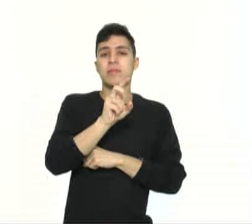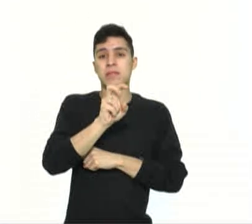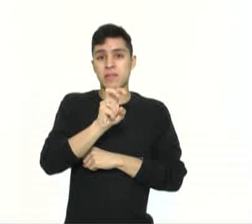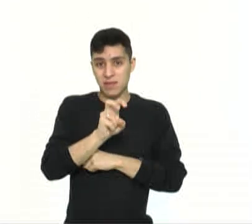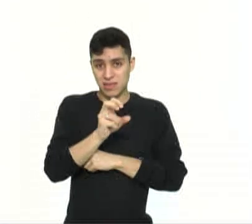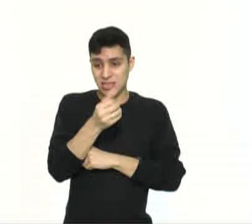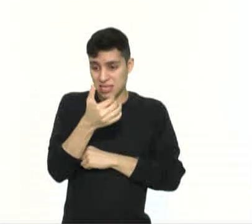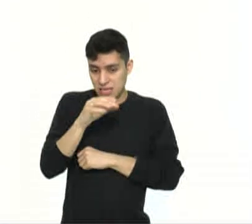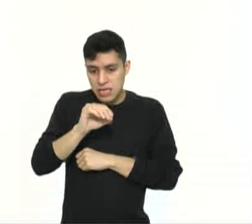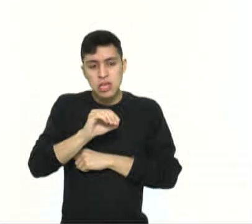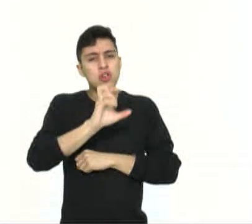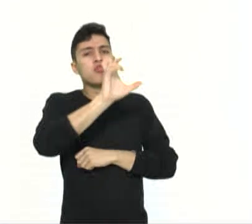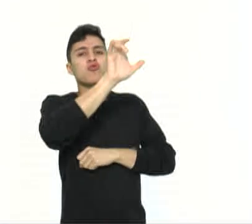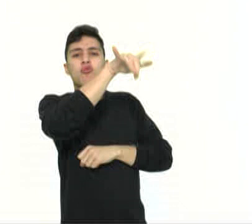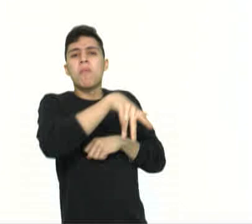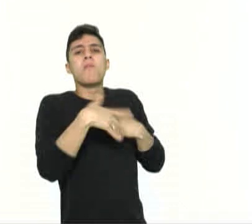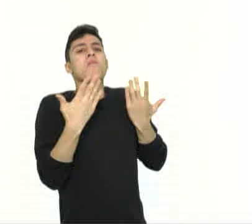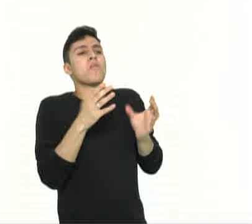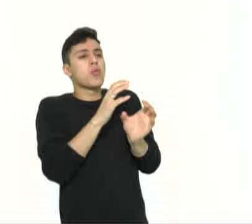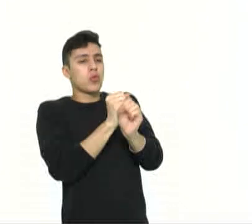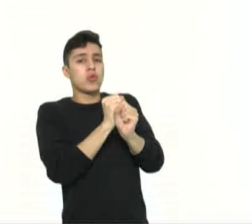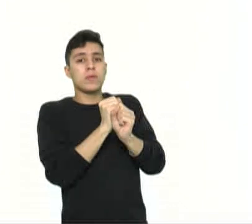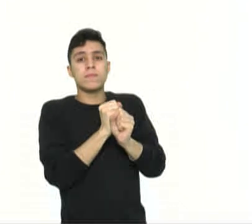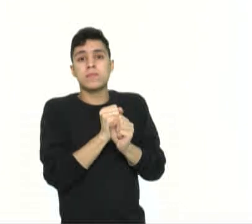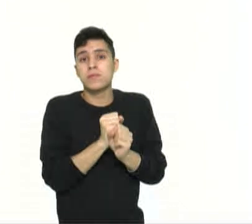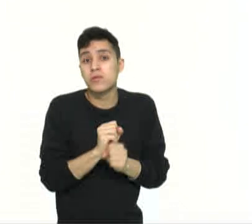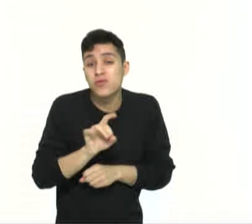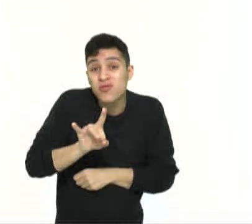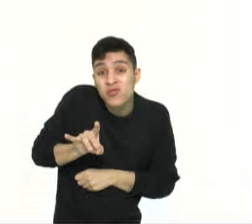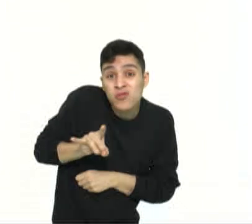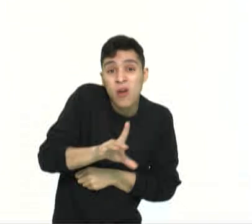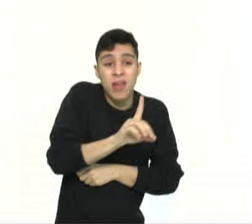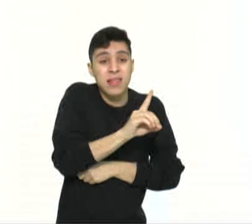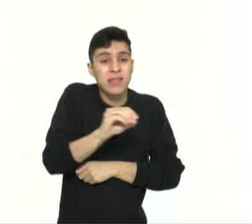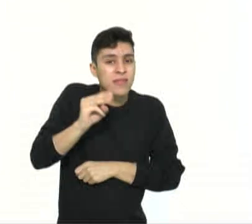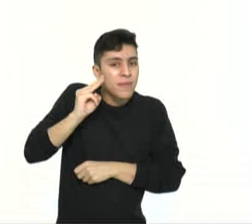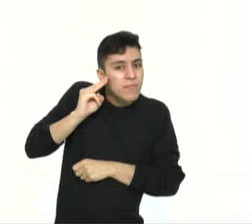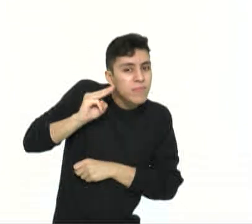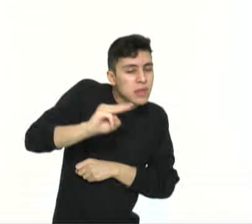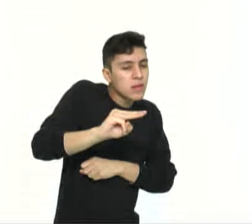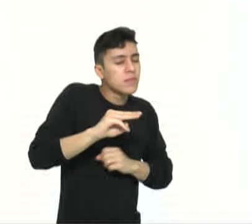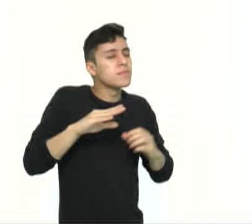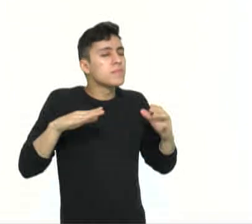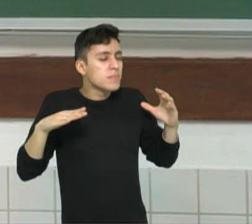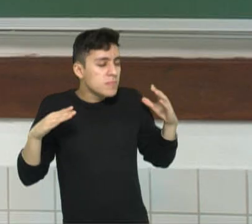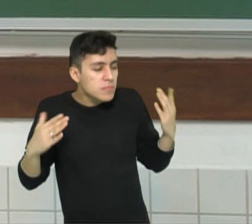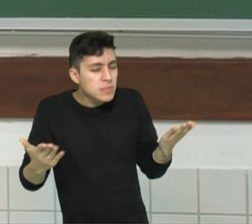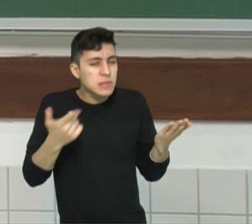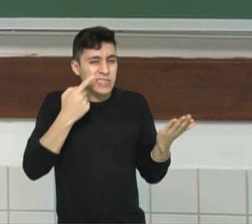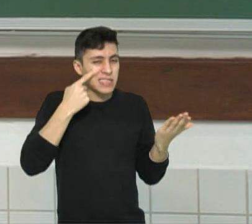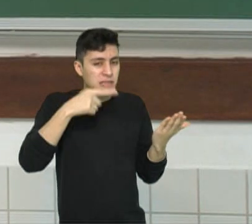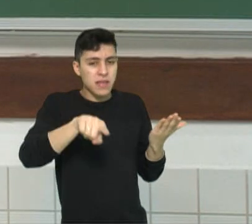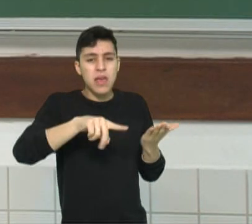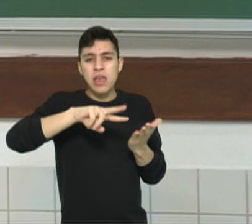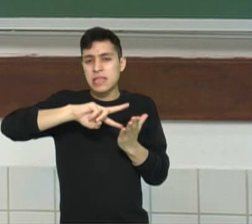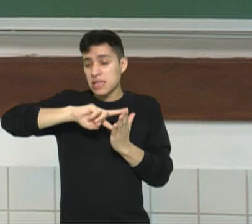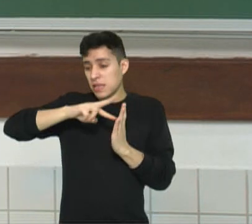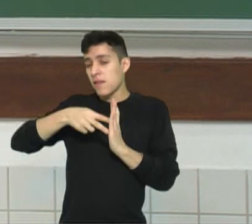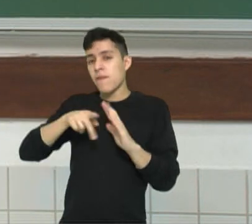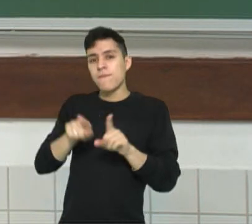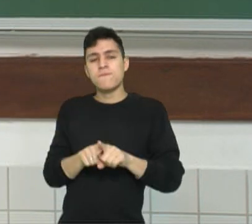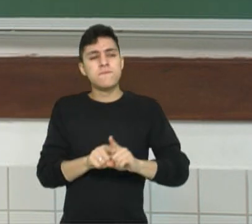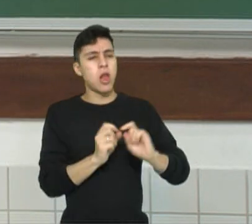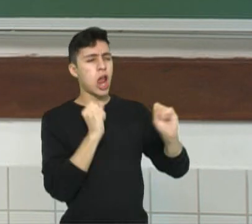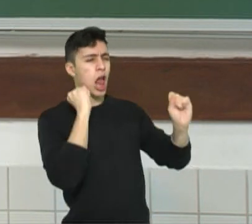1560, restavam apenas cerca de 10 milhões. Então, vocês vejam que ocorreu uma